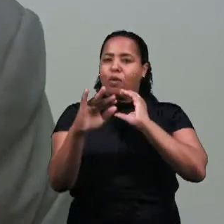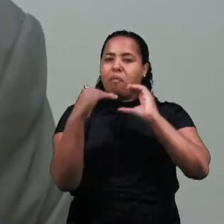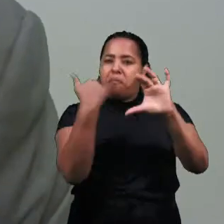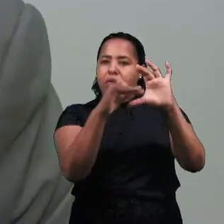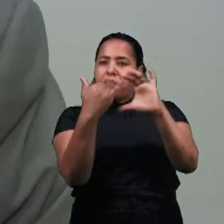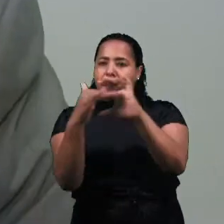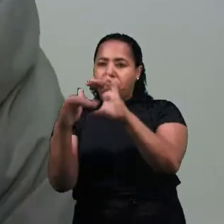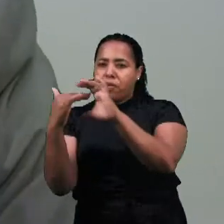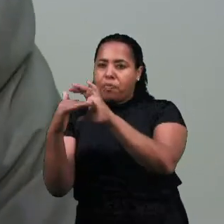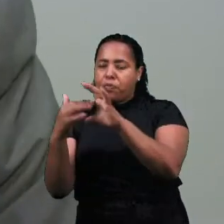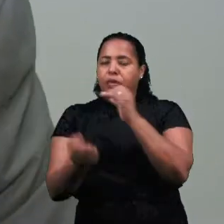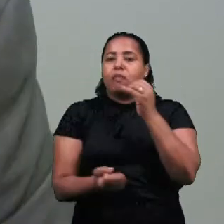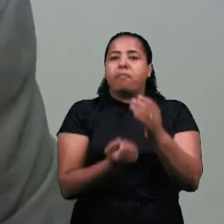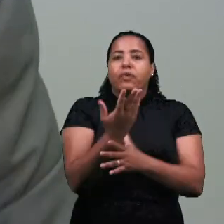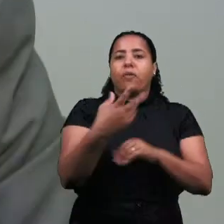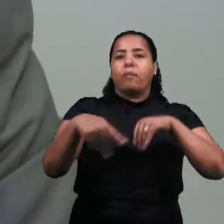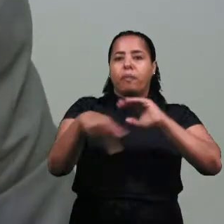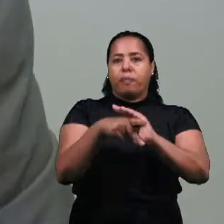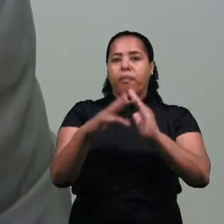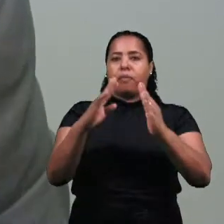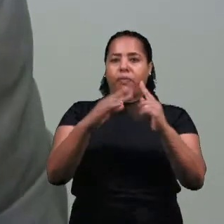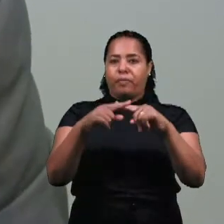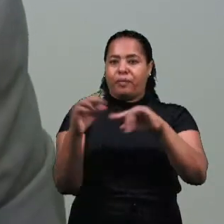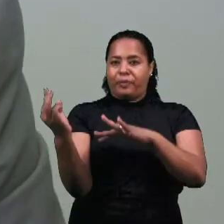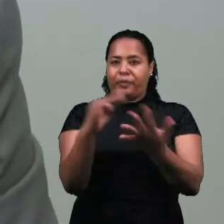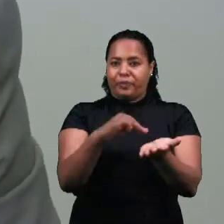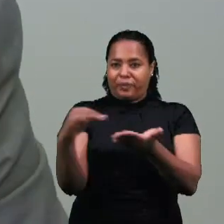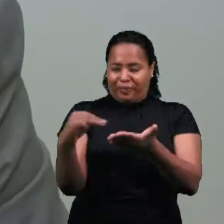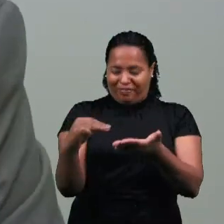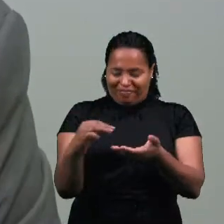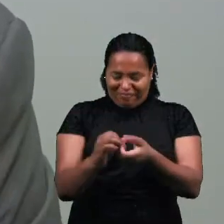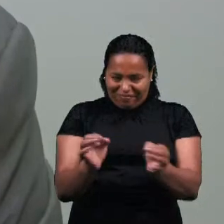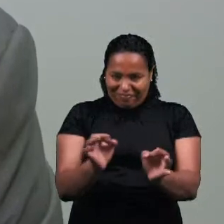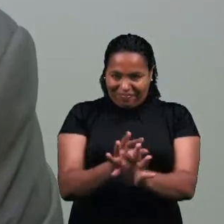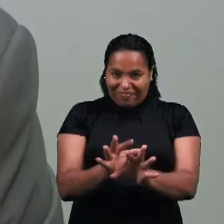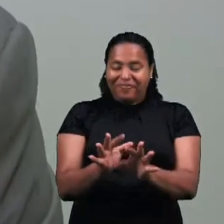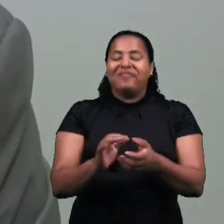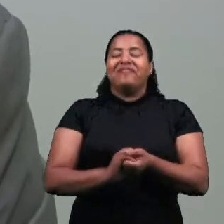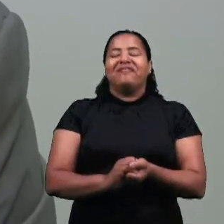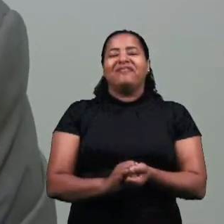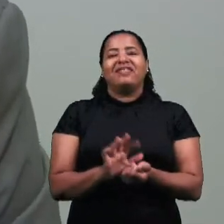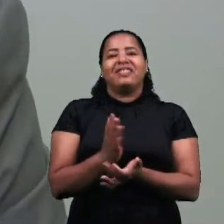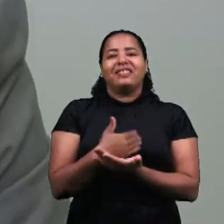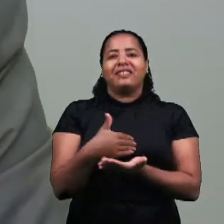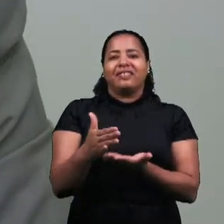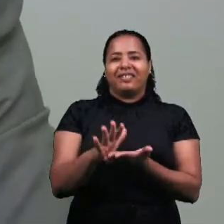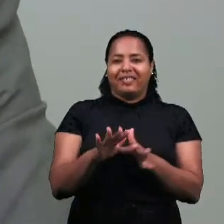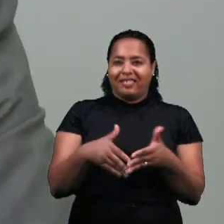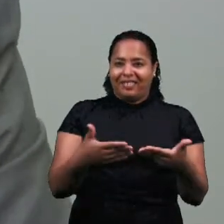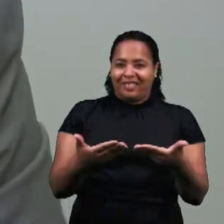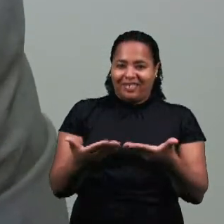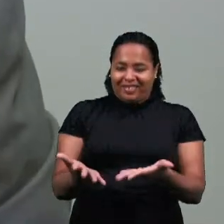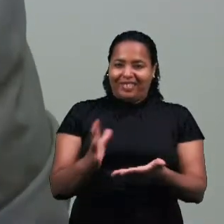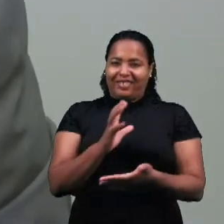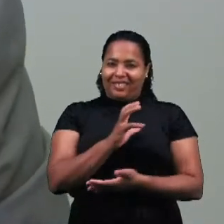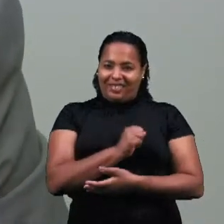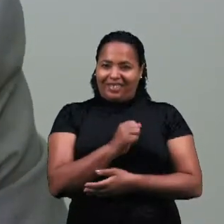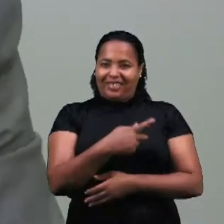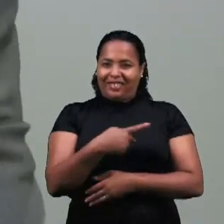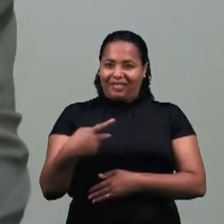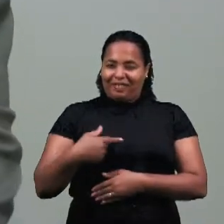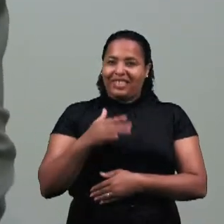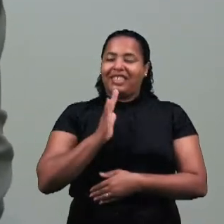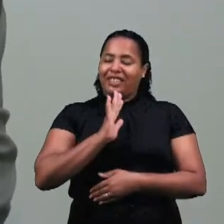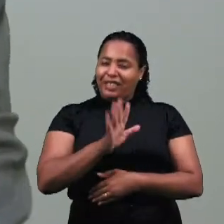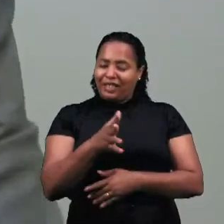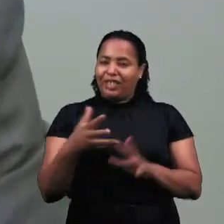gerados pela Igreja Cristã Maranata. Pronto. Vamos então fazer aqui a apresentação do nosso querido pastor, que já esteve aqui